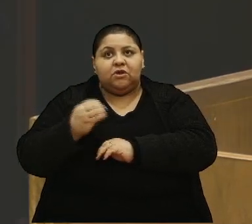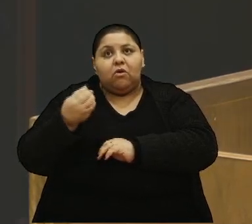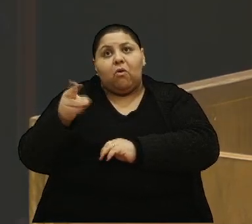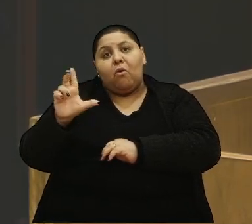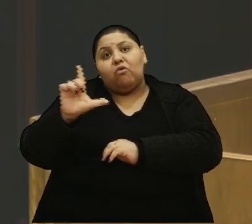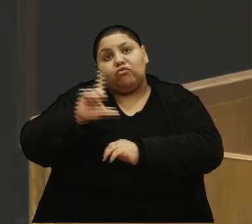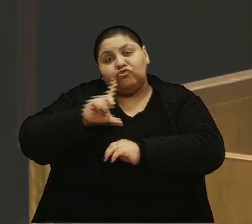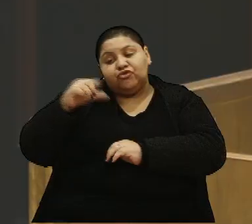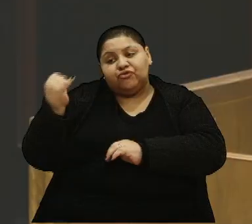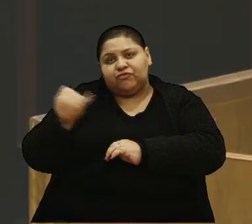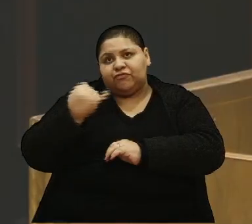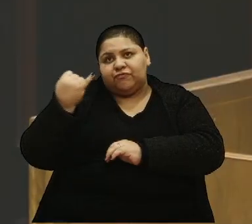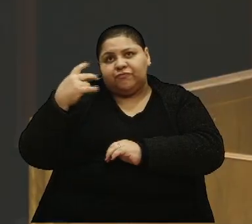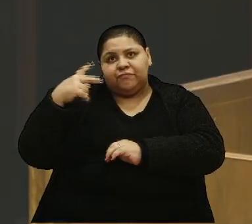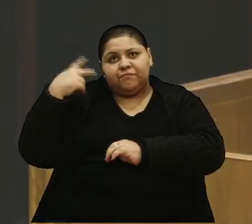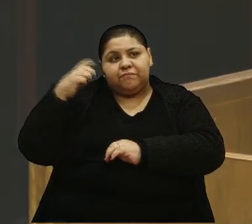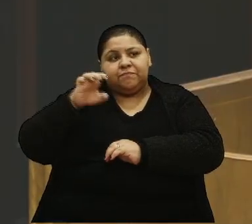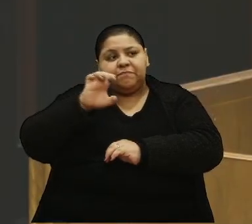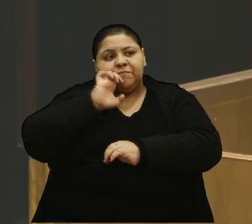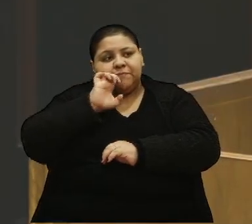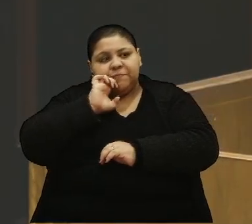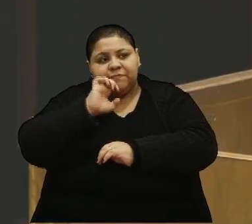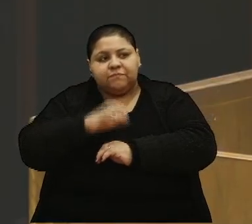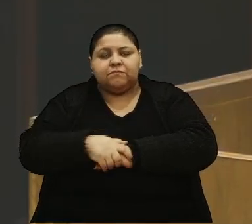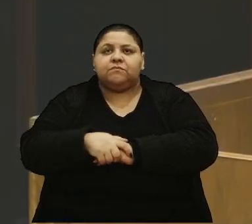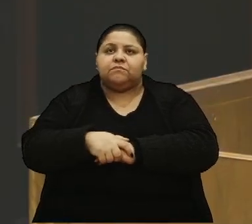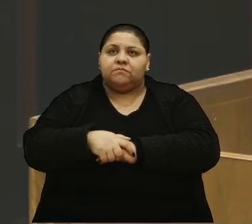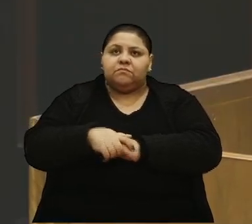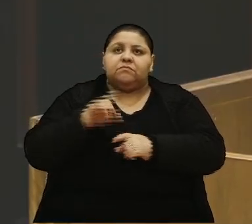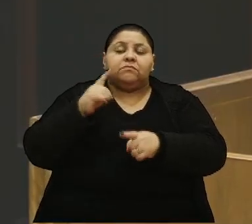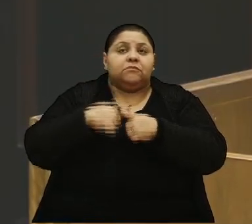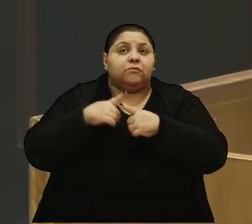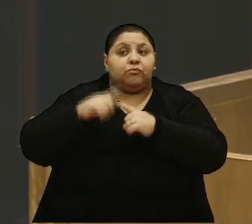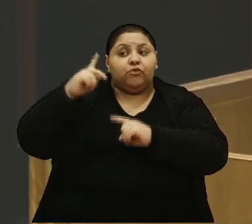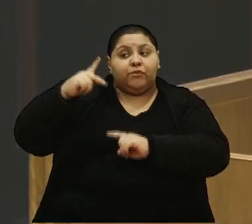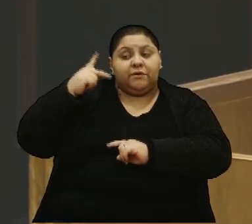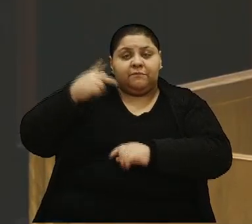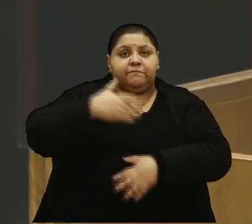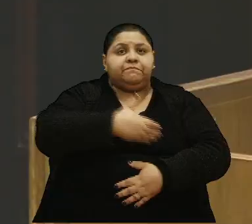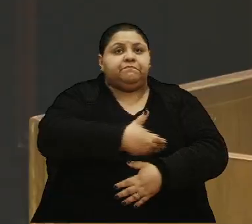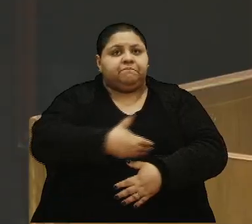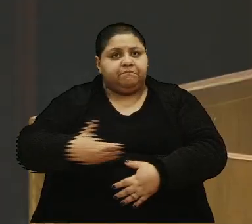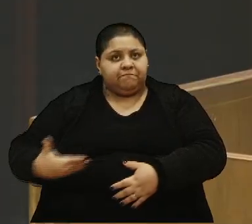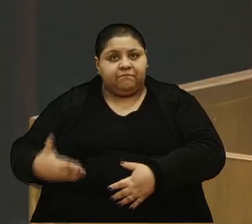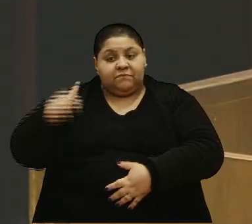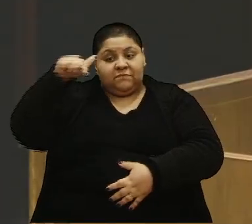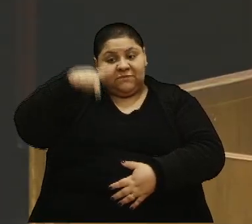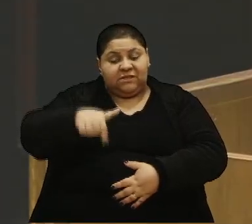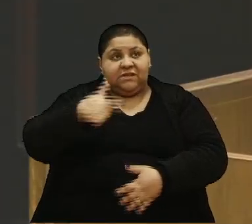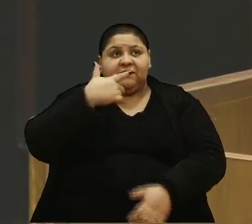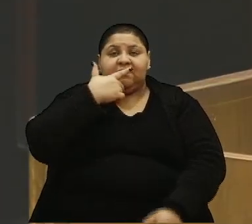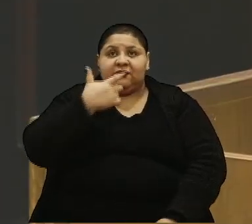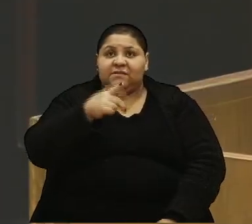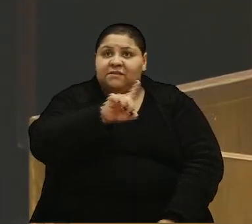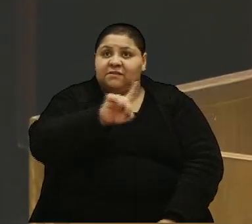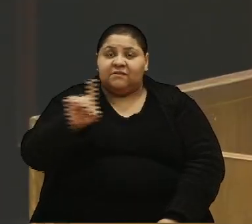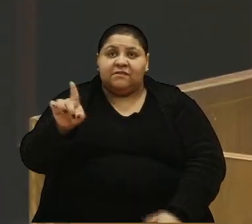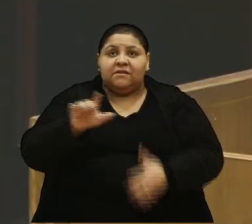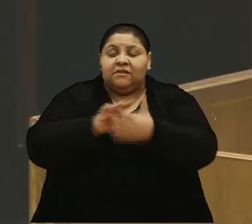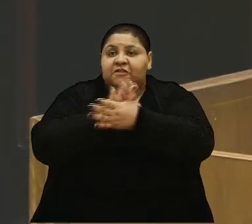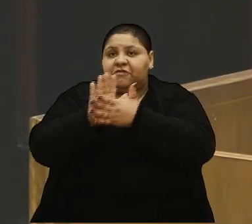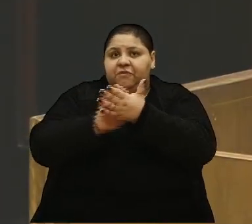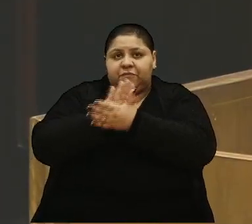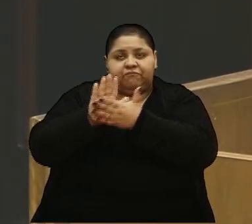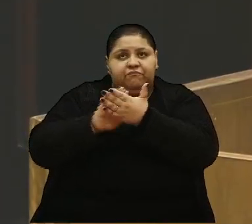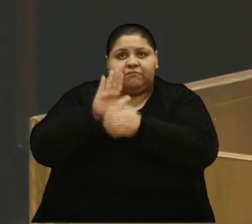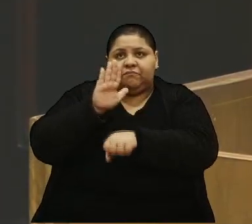ser tão importante, né, vereadora Estela? Do ponto de vista das políticas públicas. E aqui a minha fala não é em nenhum